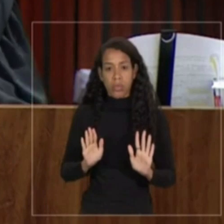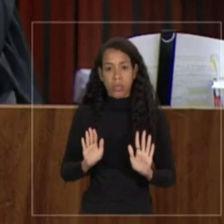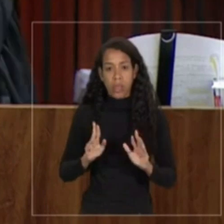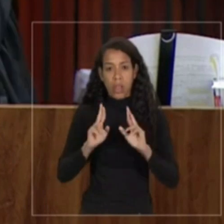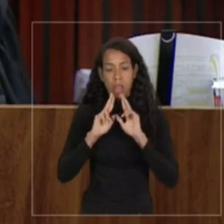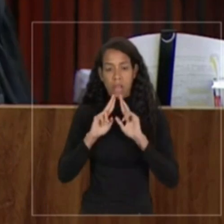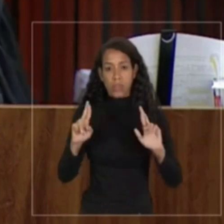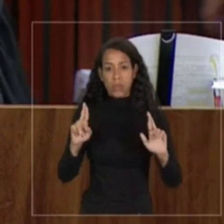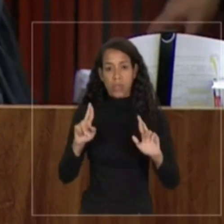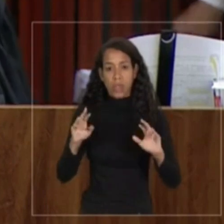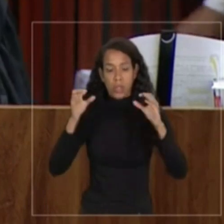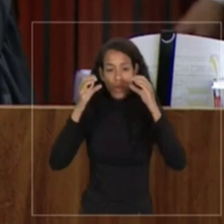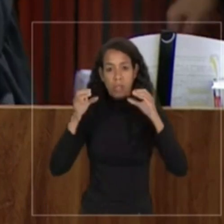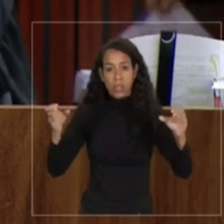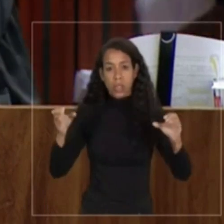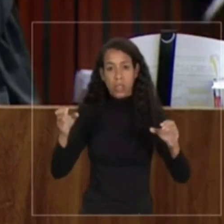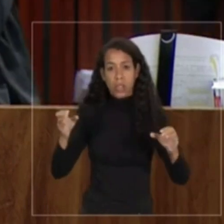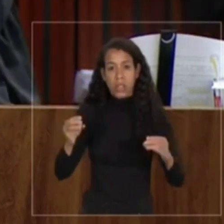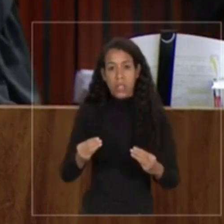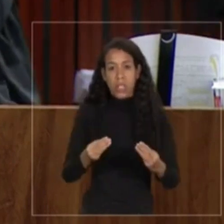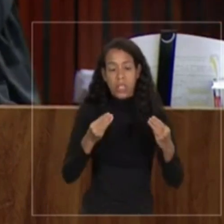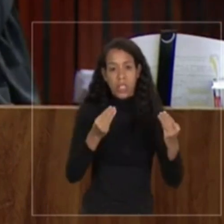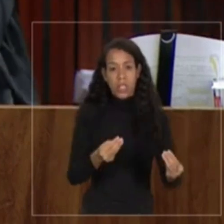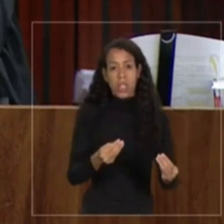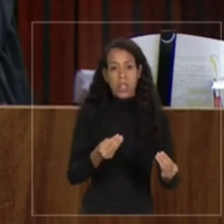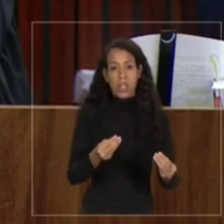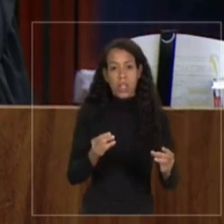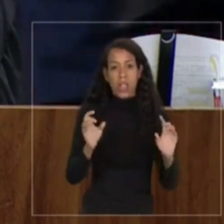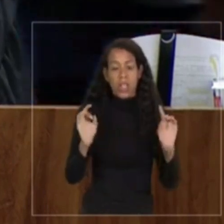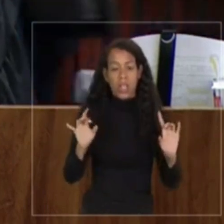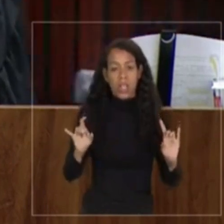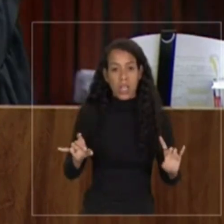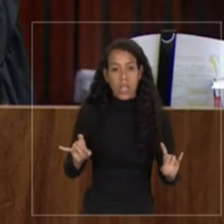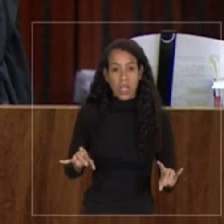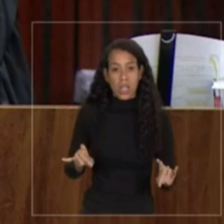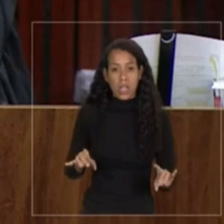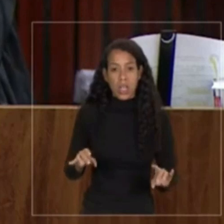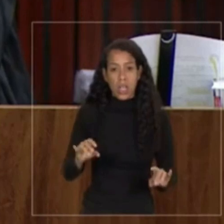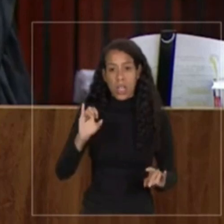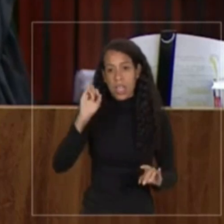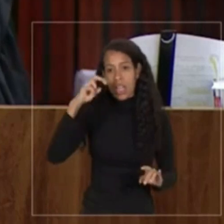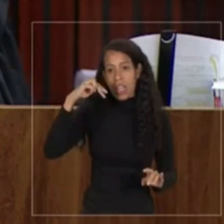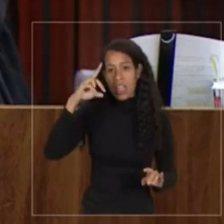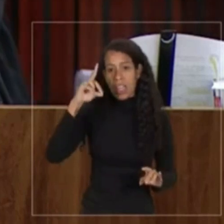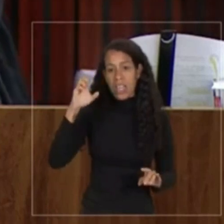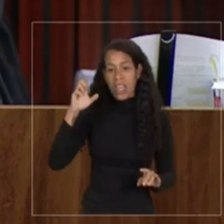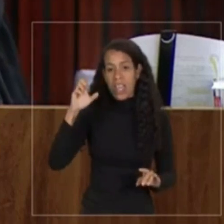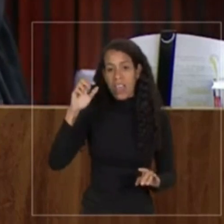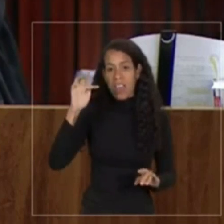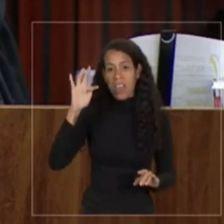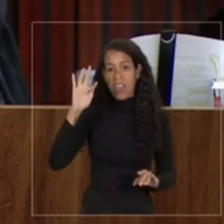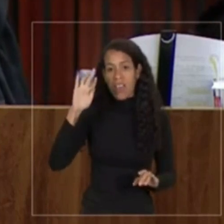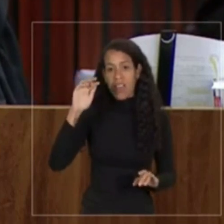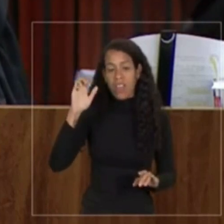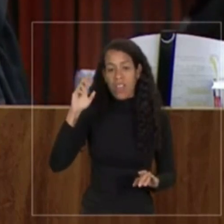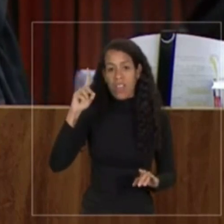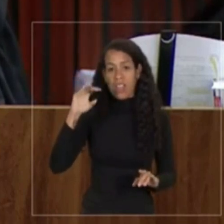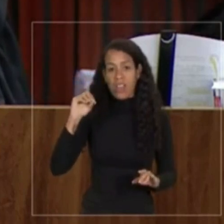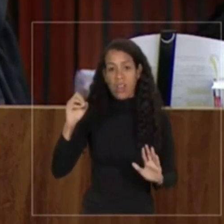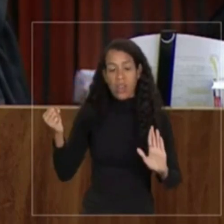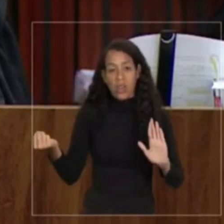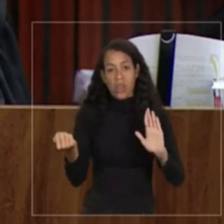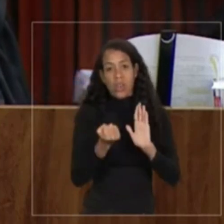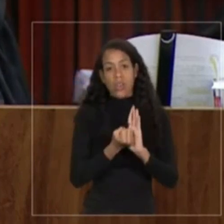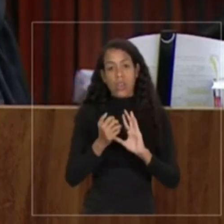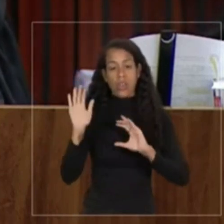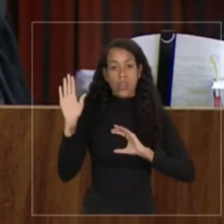Proclamo o resultado. O tribunal, por unanimidade, deu provimento aos recursos ordinários para indeferir o registro de candidatura